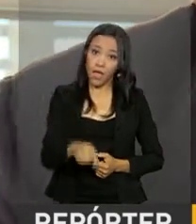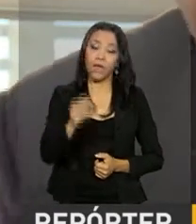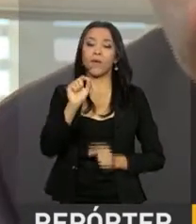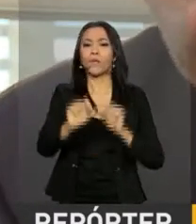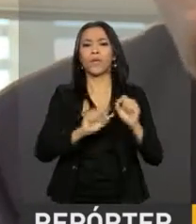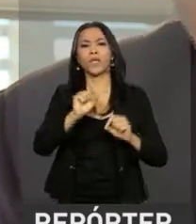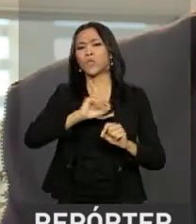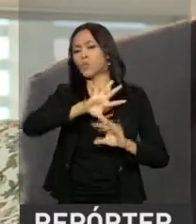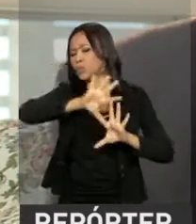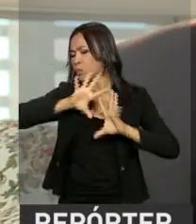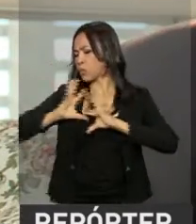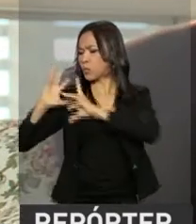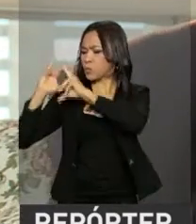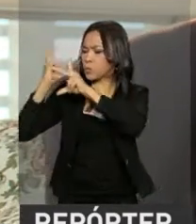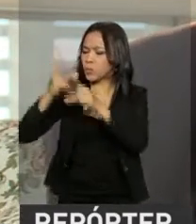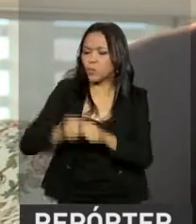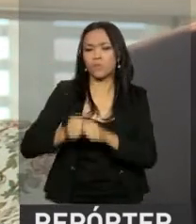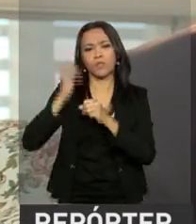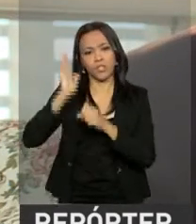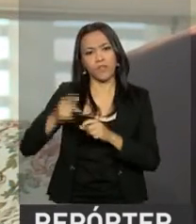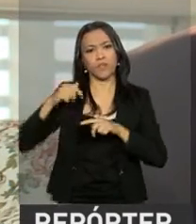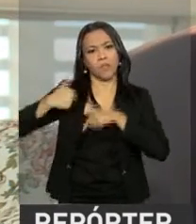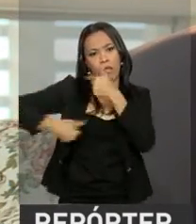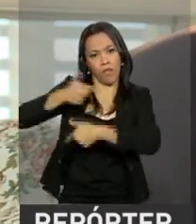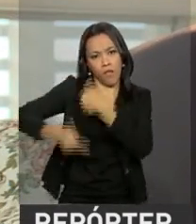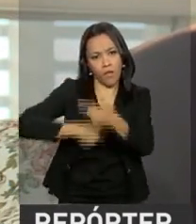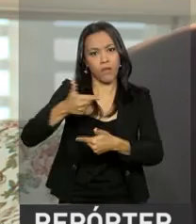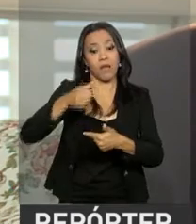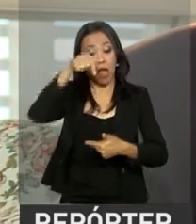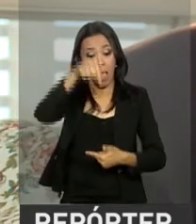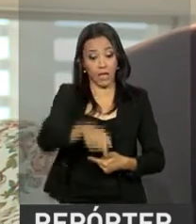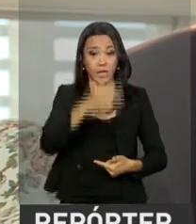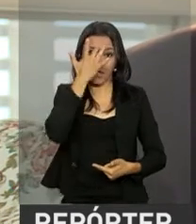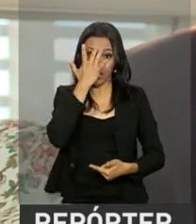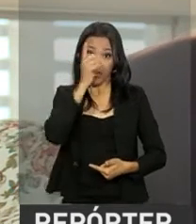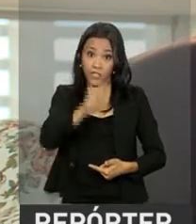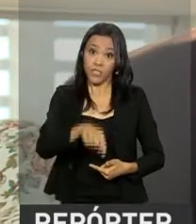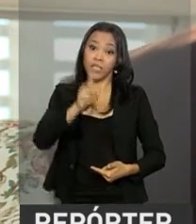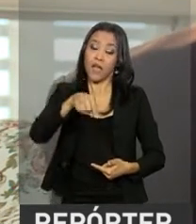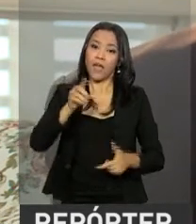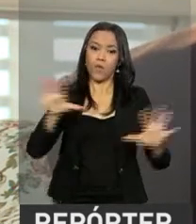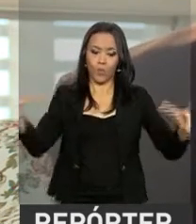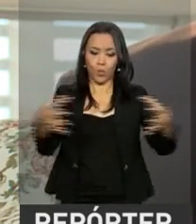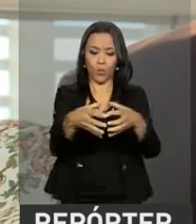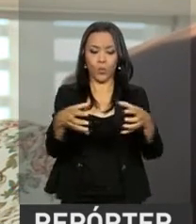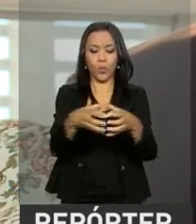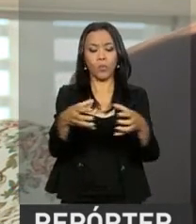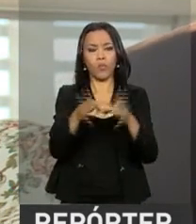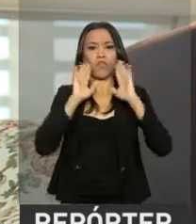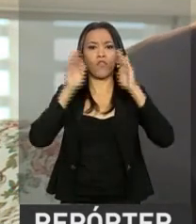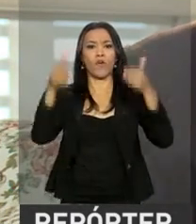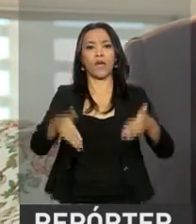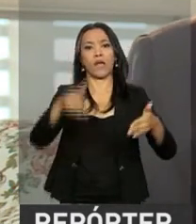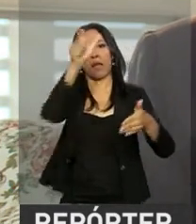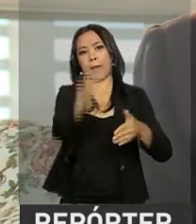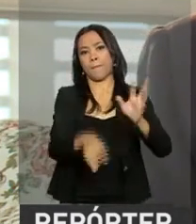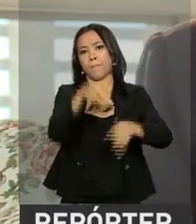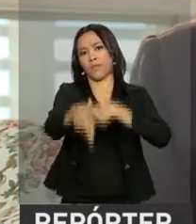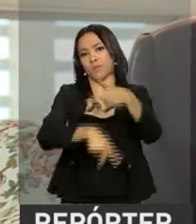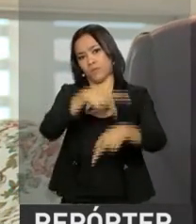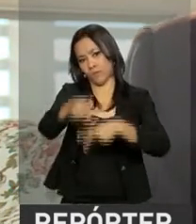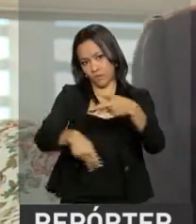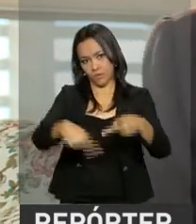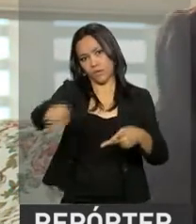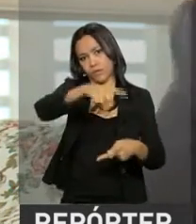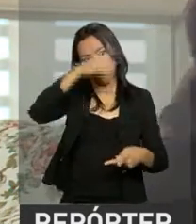adiante tudo que já foi feito até agora. O foco da Índia está em fazer dessa cúpula uma cúpula voltada para as pessoas. Então, a Índia decidiu